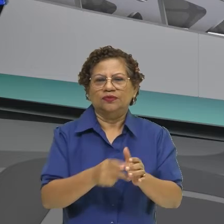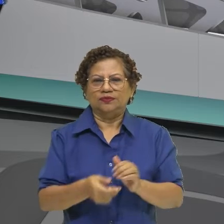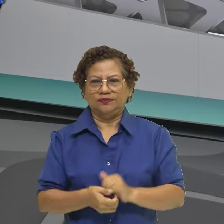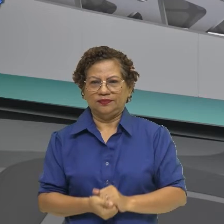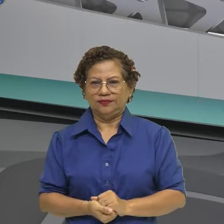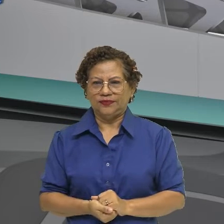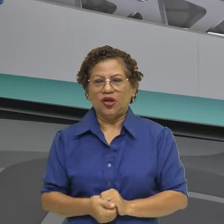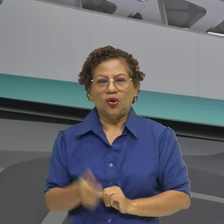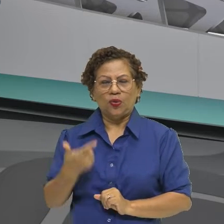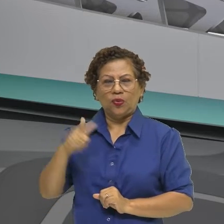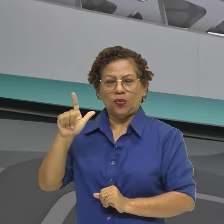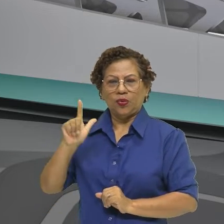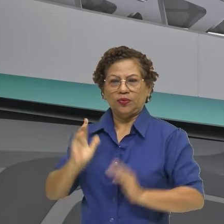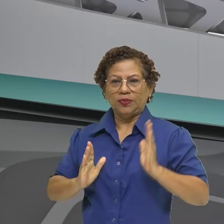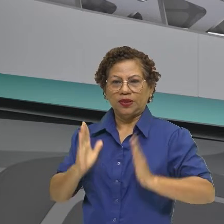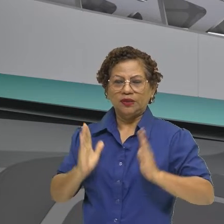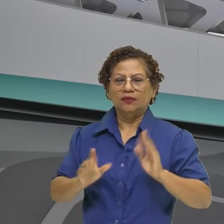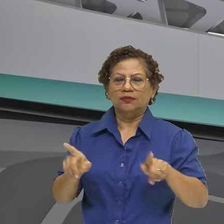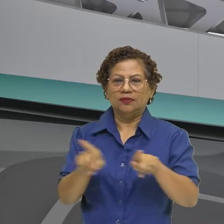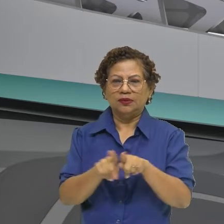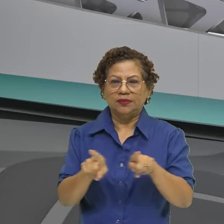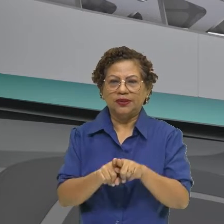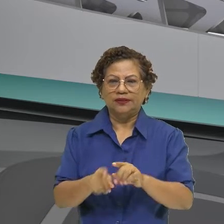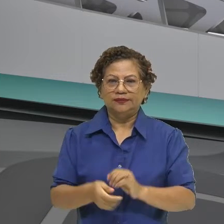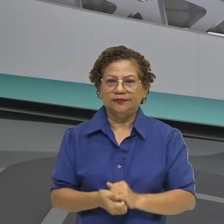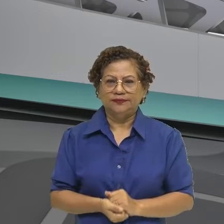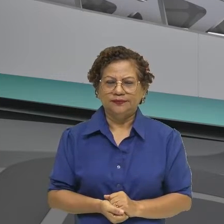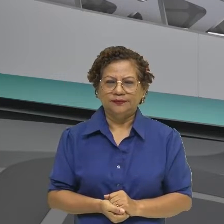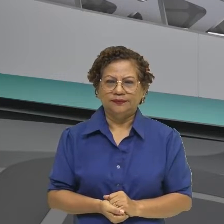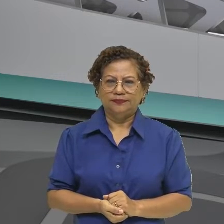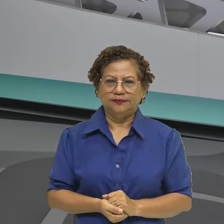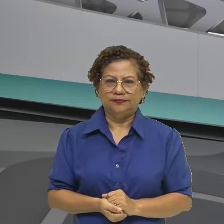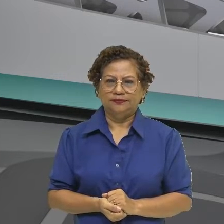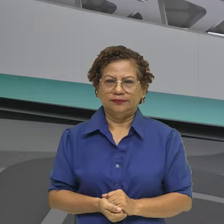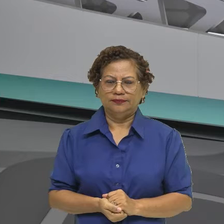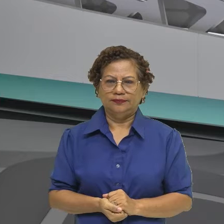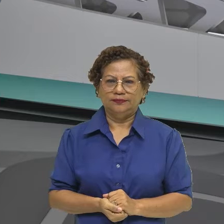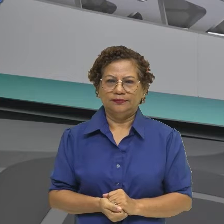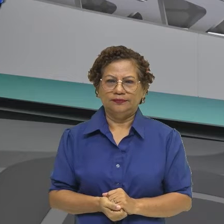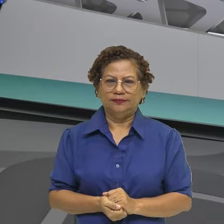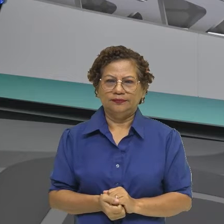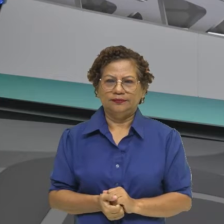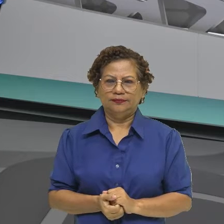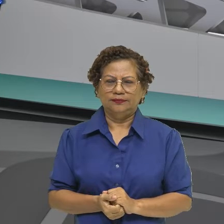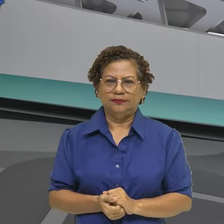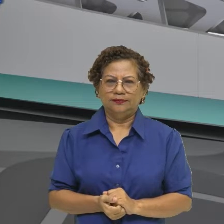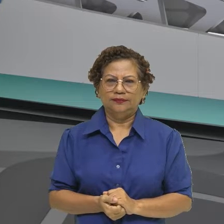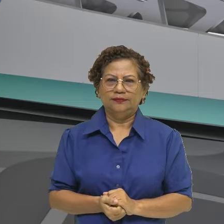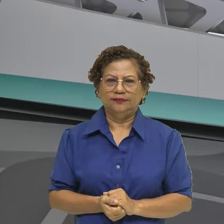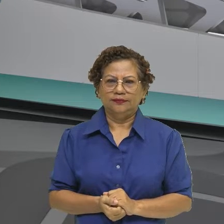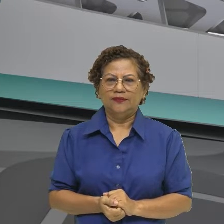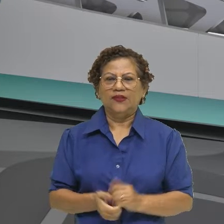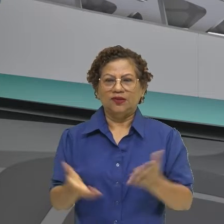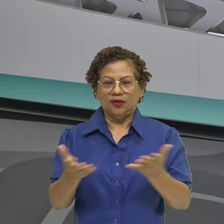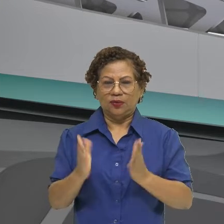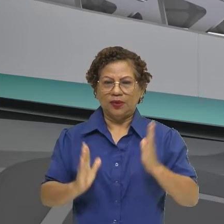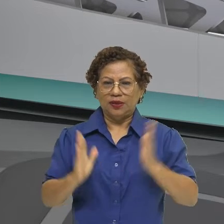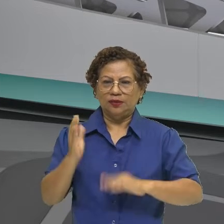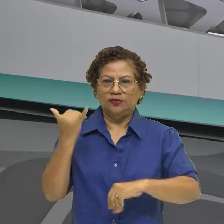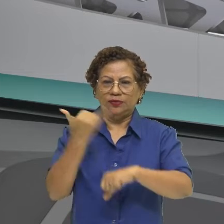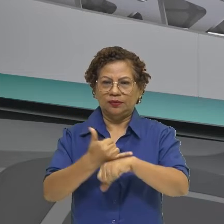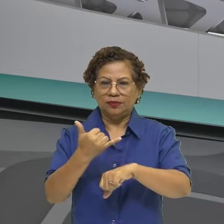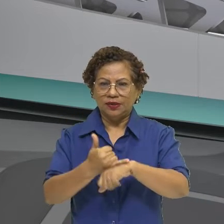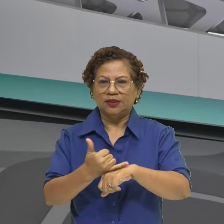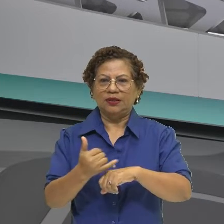temos um outro período que vou mostrar para vocês também, que é o período, né, Idade dos Metais. Se